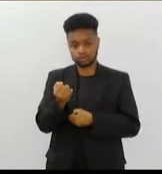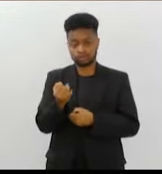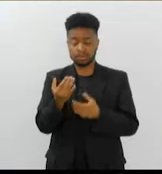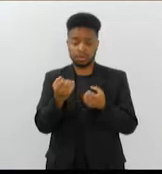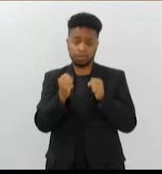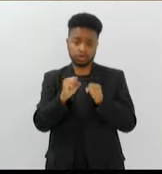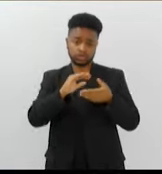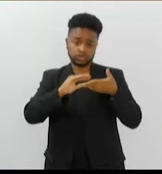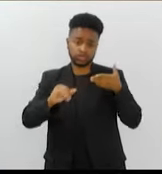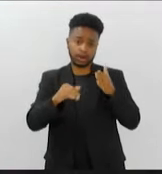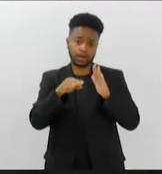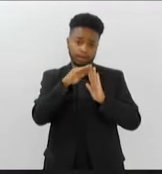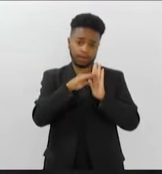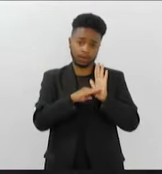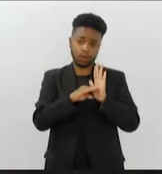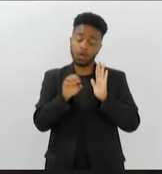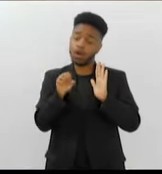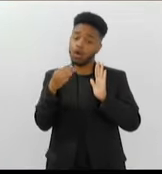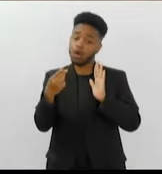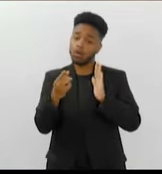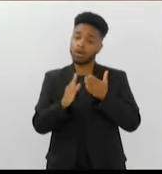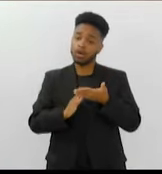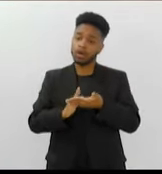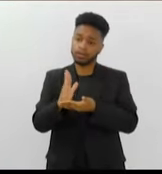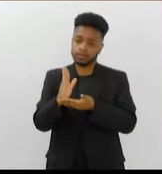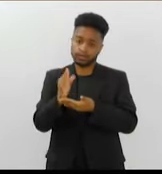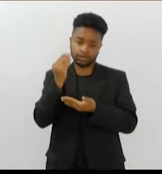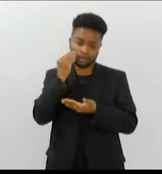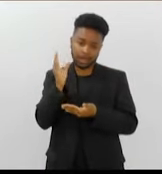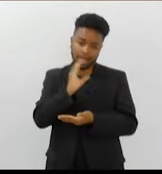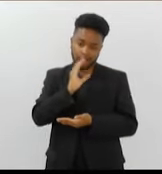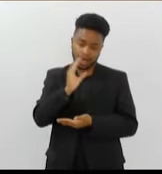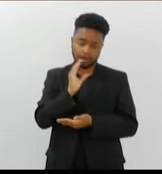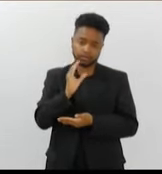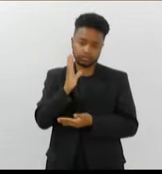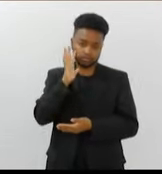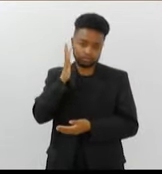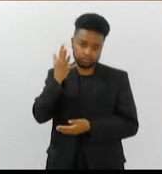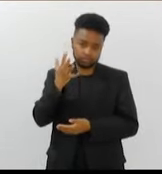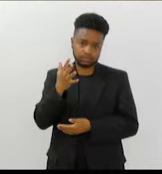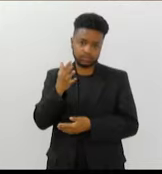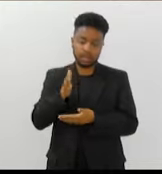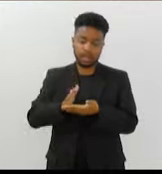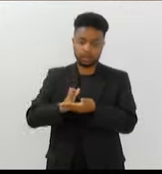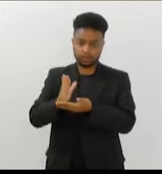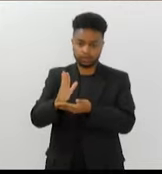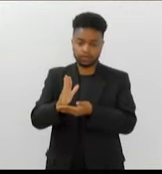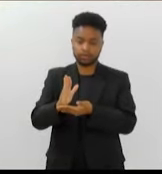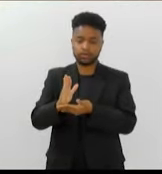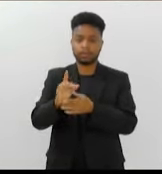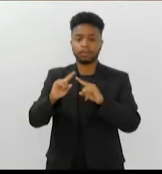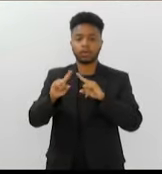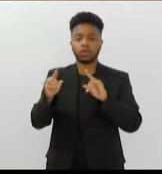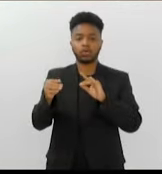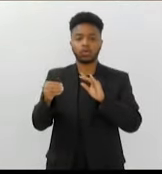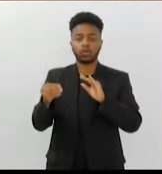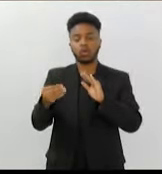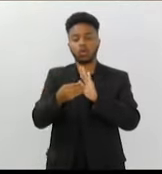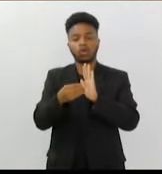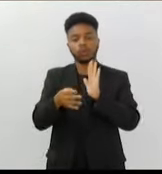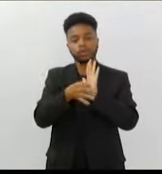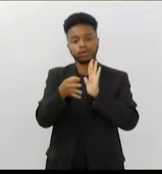construir, né? Ou a gente aprovar, ou a gente já, para dar andamento, aprovar o parecer pela constitucionalidade com emendas